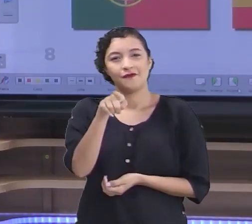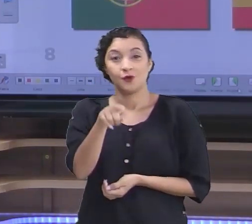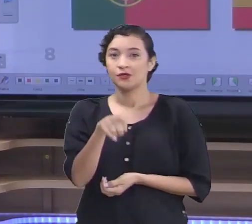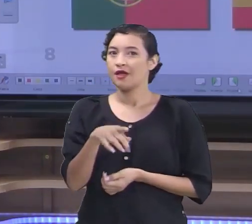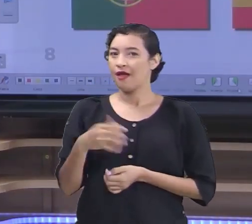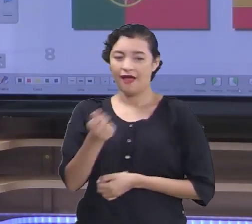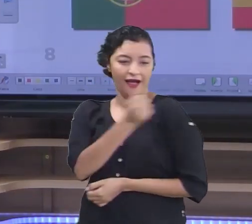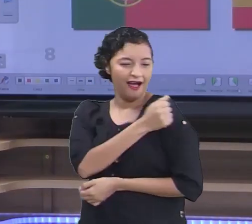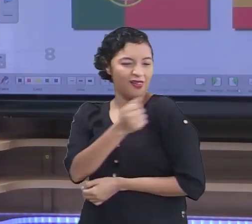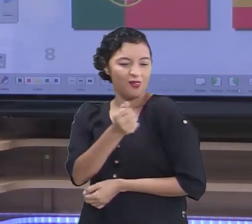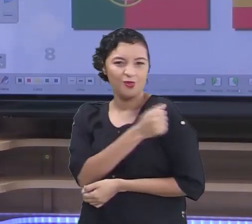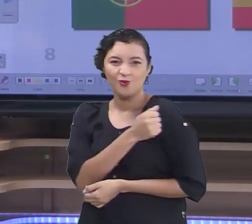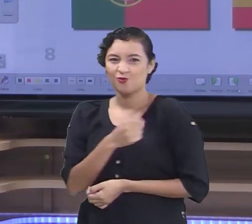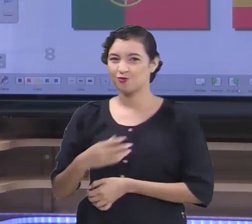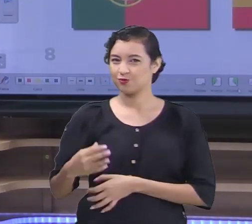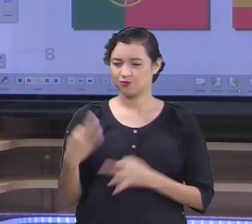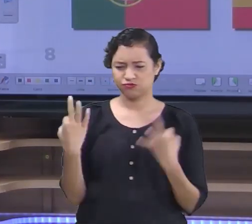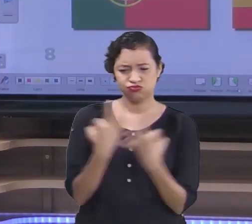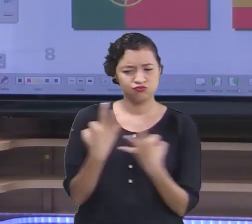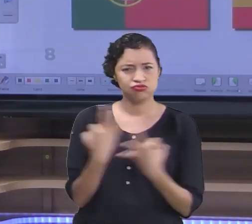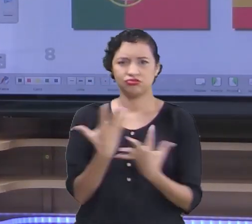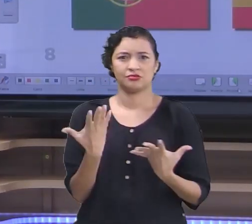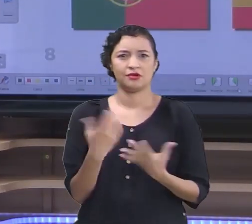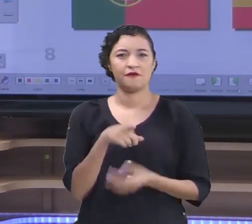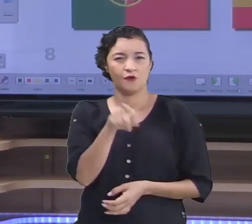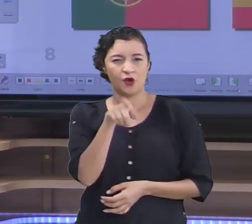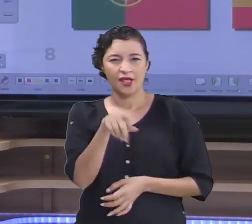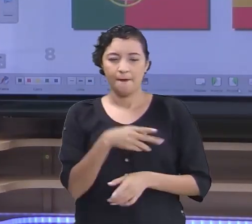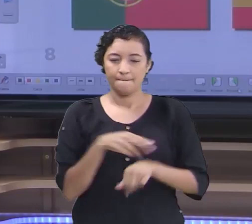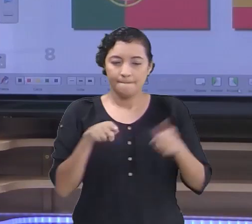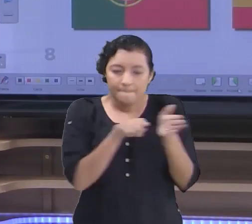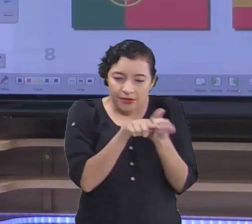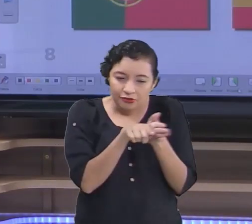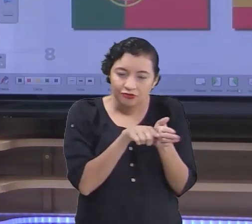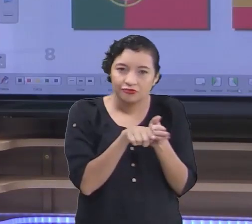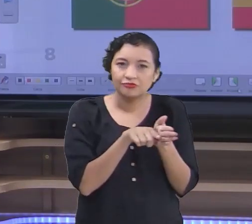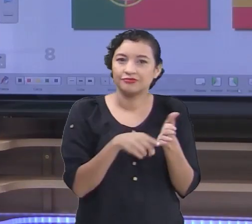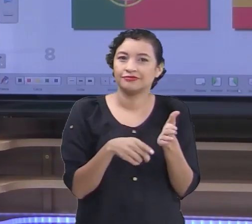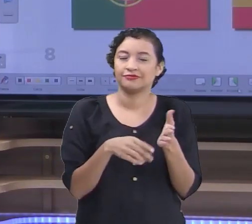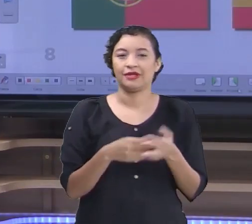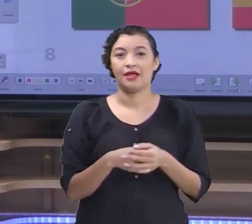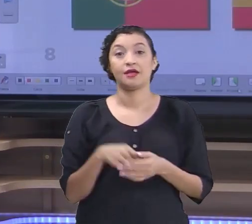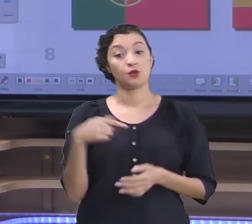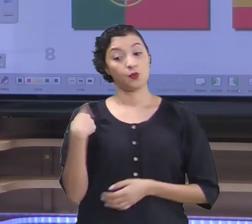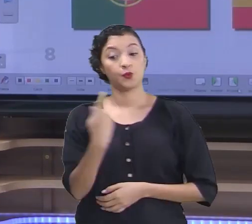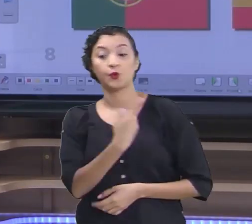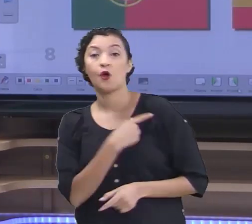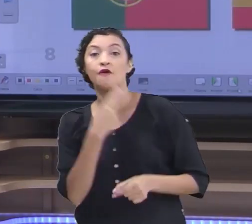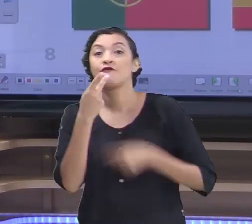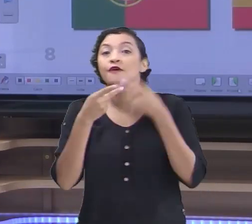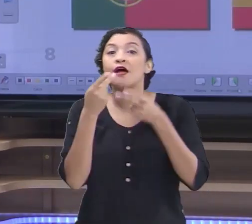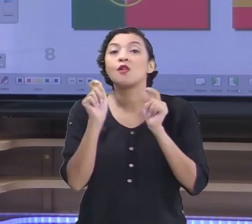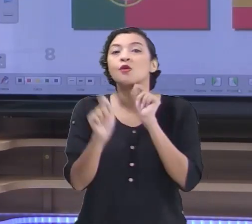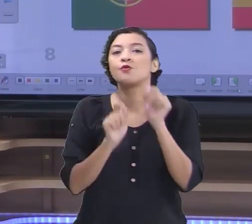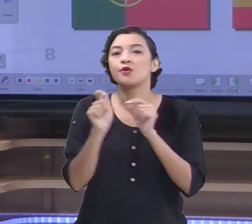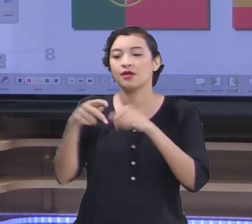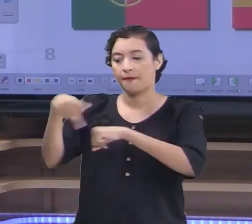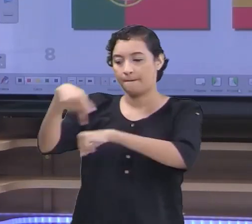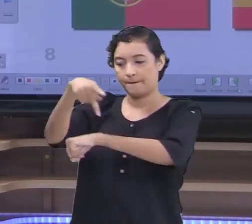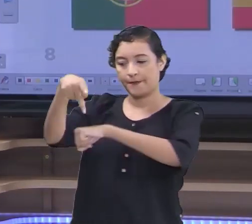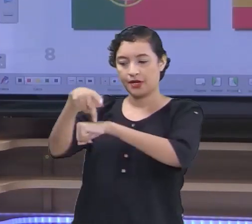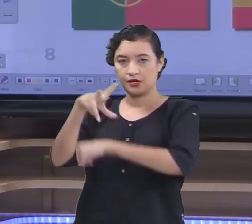leão. Aluno leão, ele pega a informação no ar. Então, quando a gente fala de expansão marítima, nós estamos falando de Espanha e